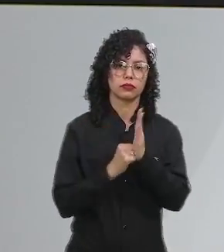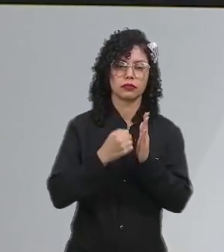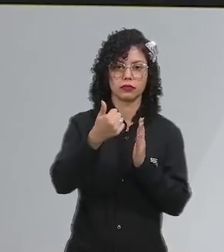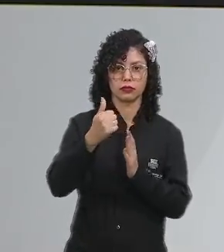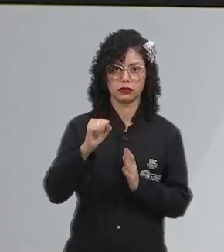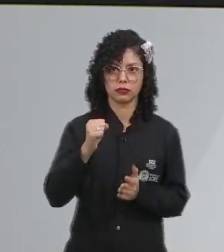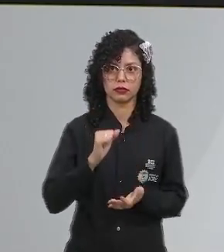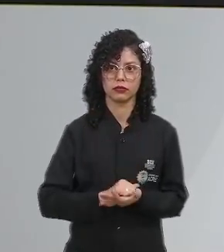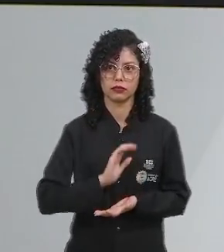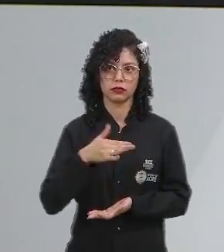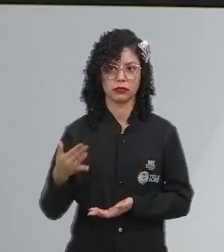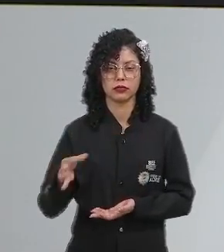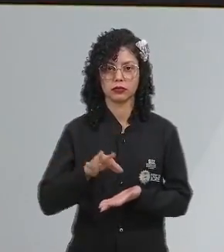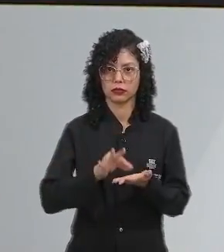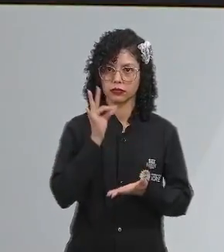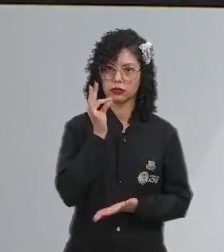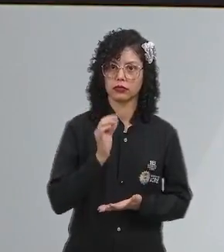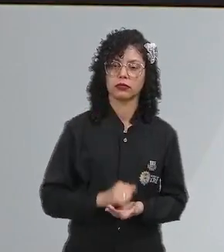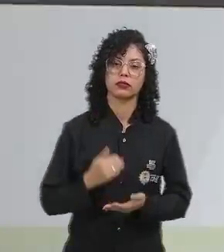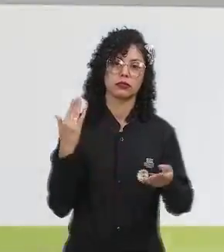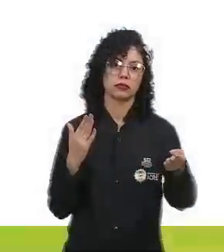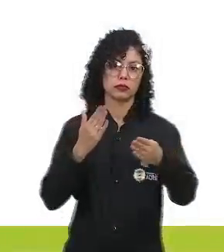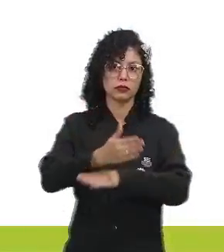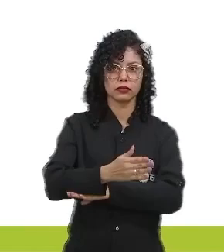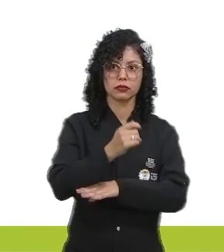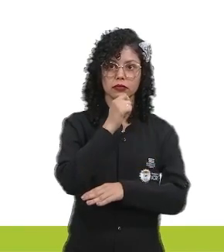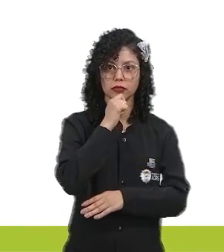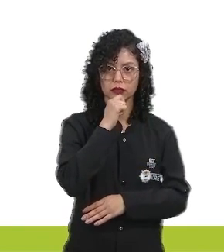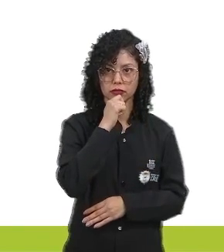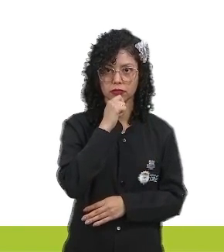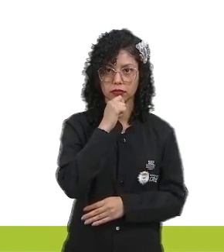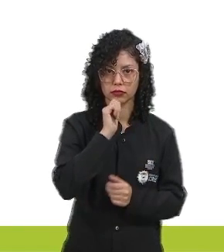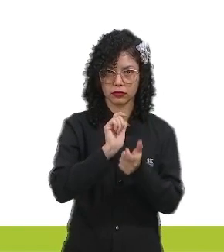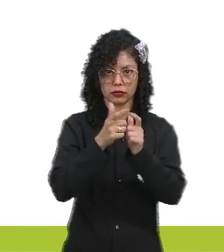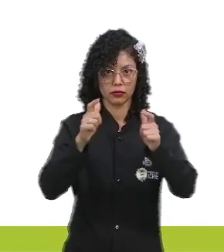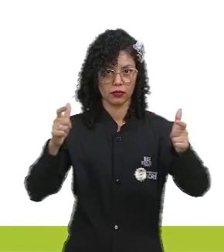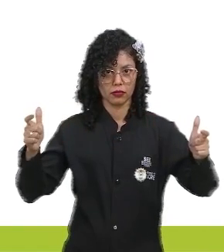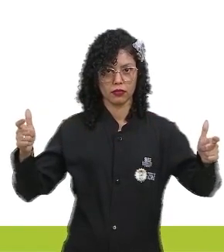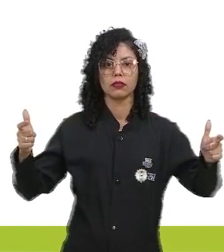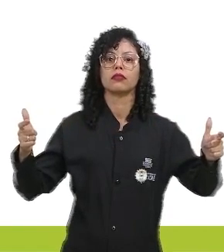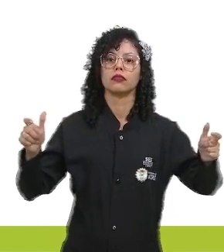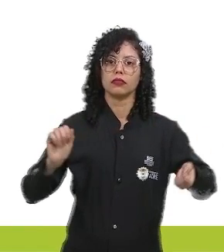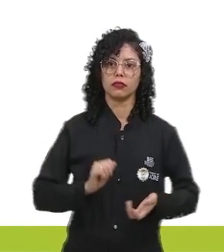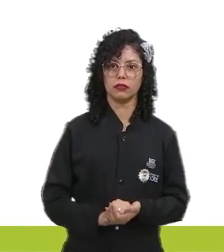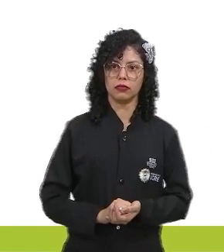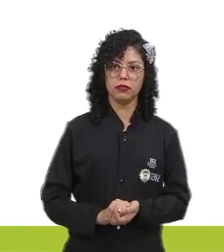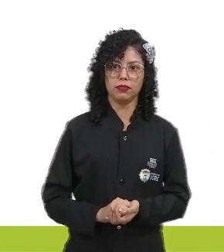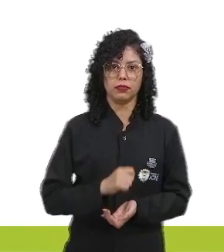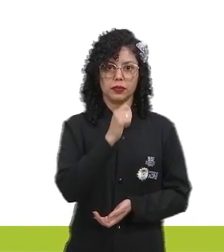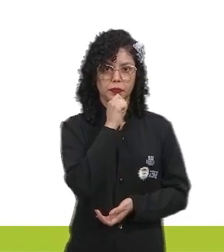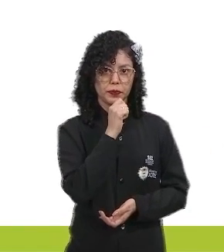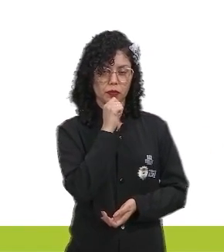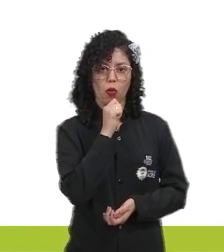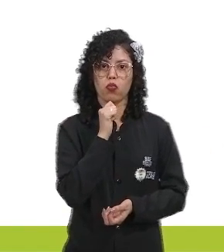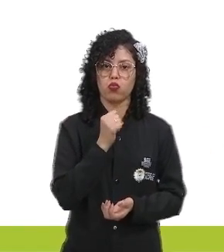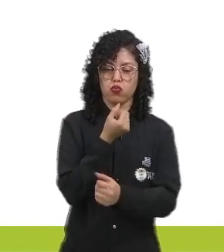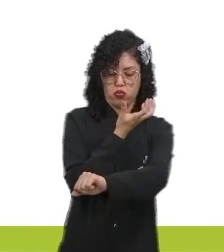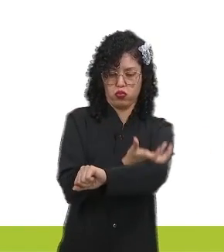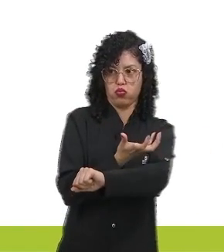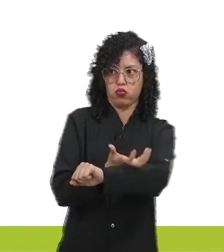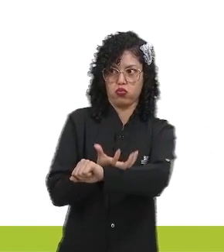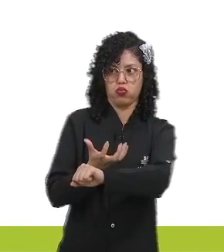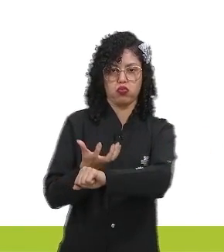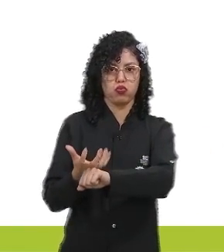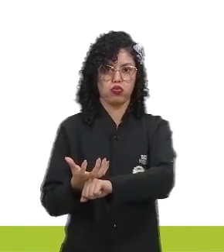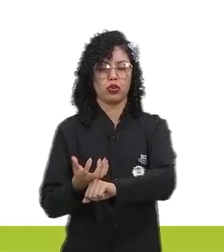XVIII, quando o café ele é introduzido em larga escala, né? Ele é cultivado ali na